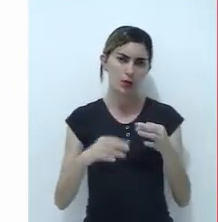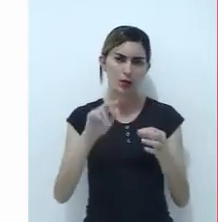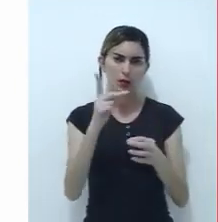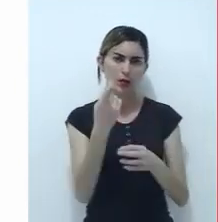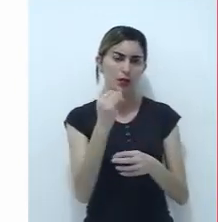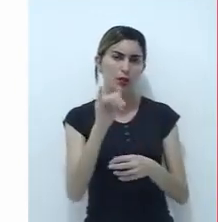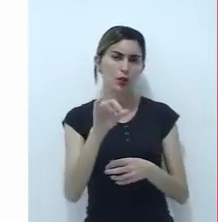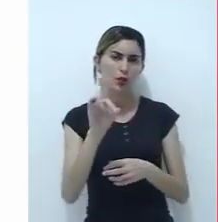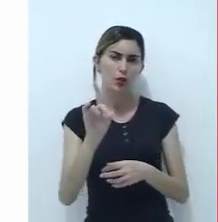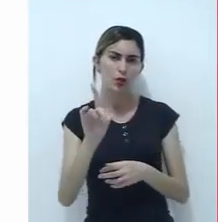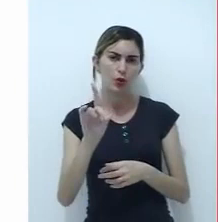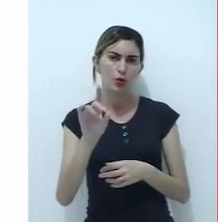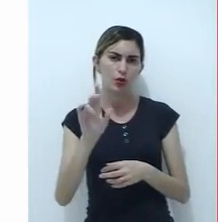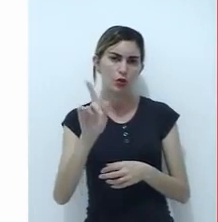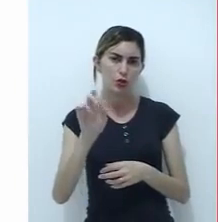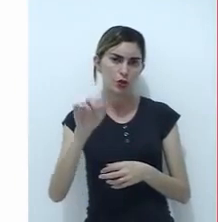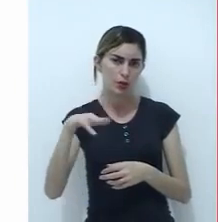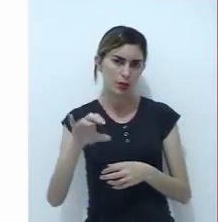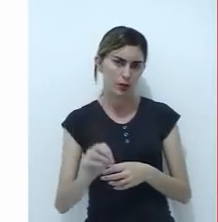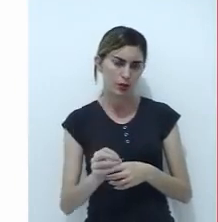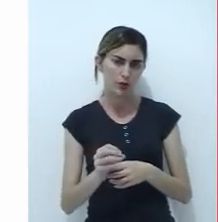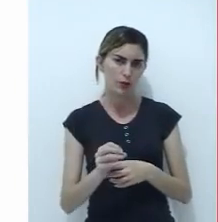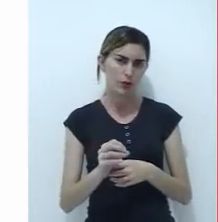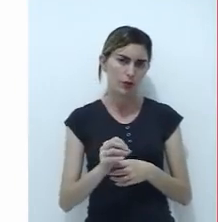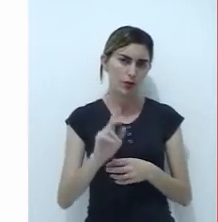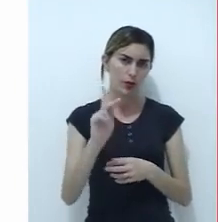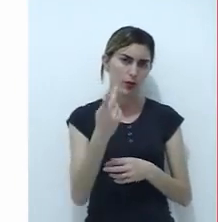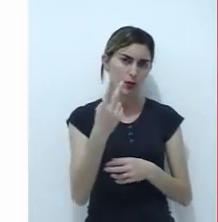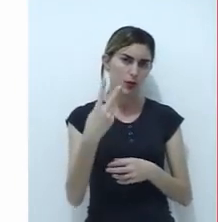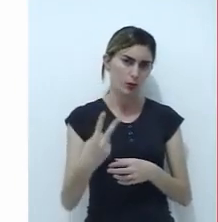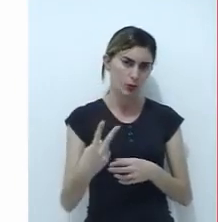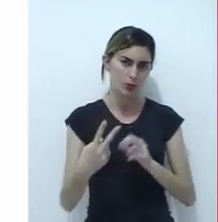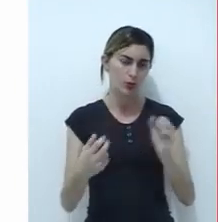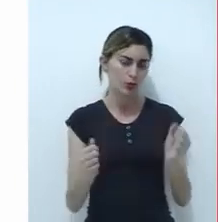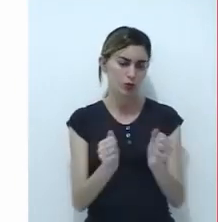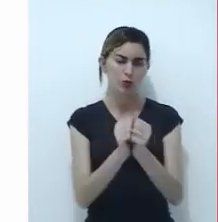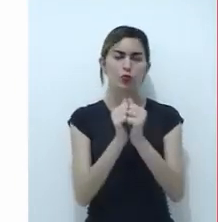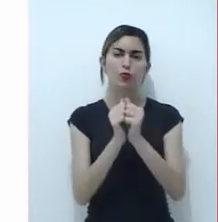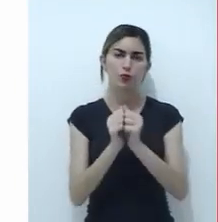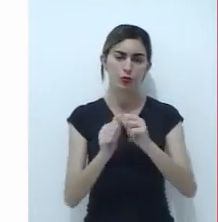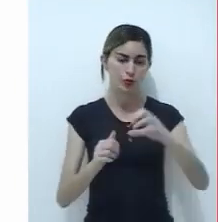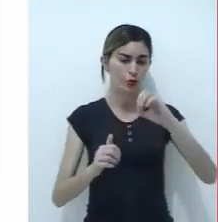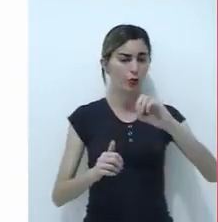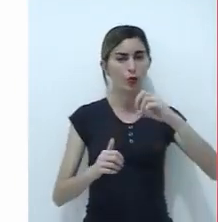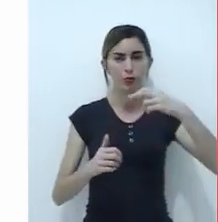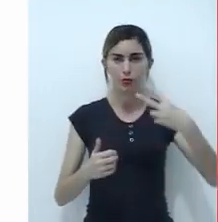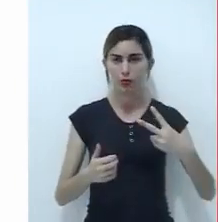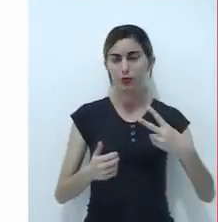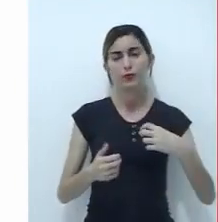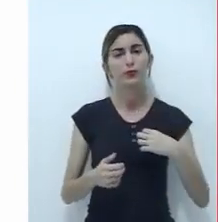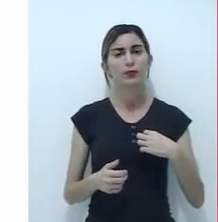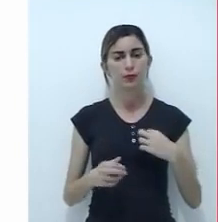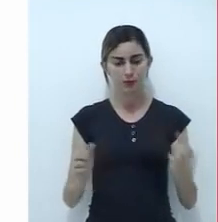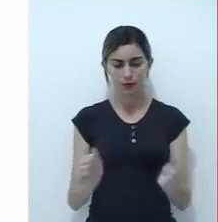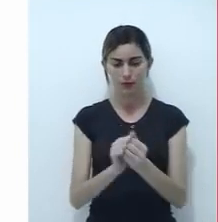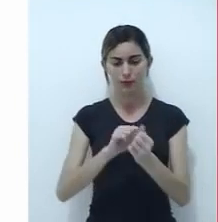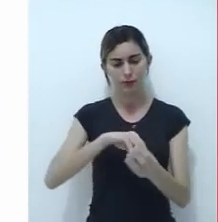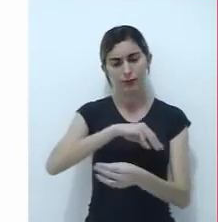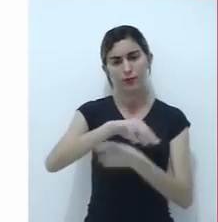de hidrogênio, que vai se juntar com 2 moléculas de